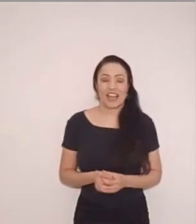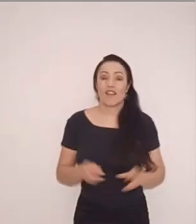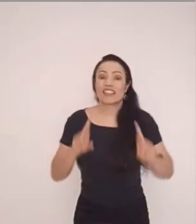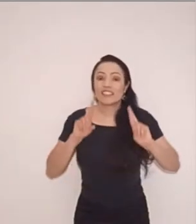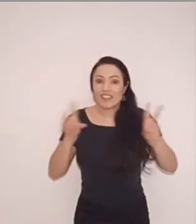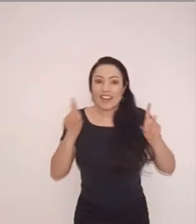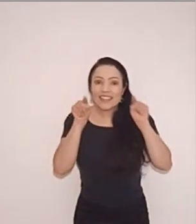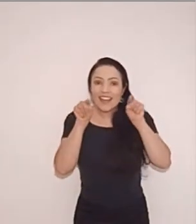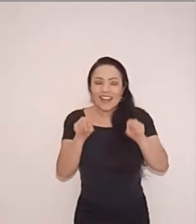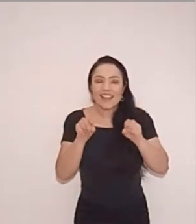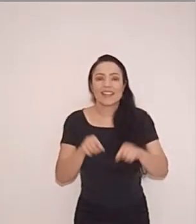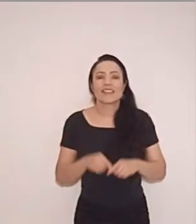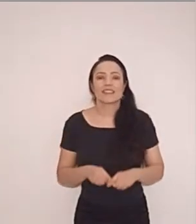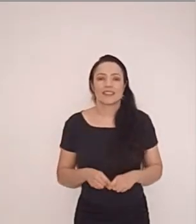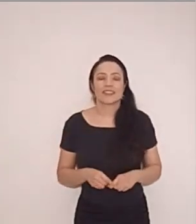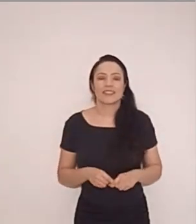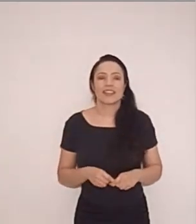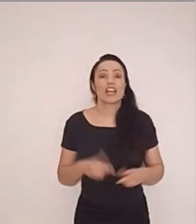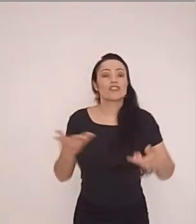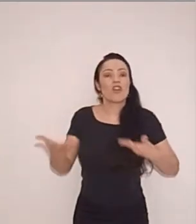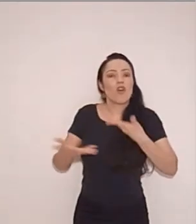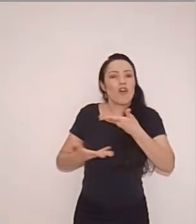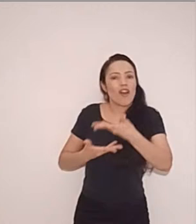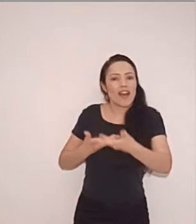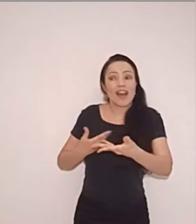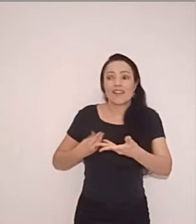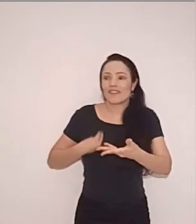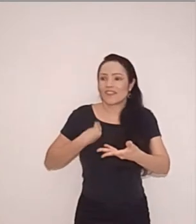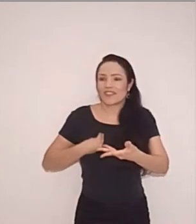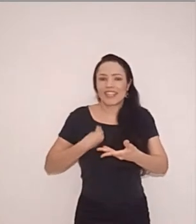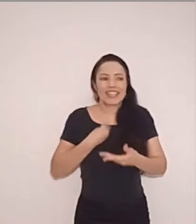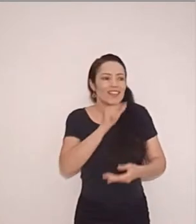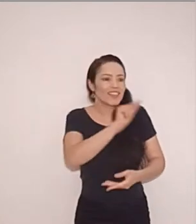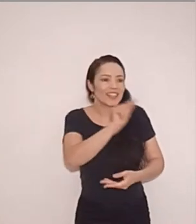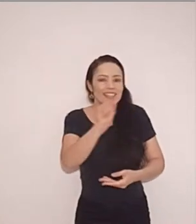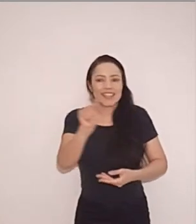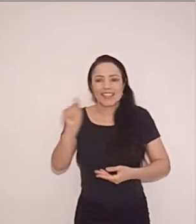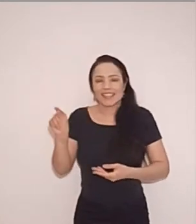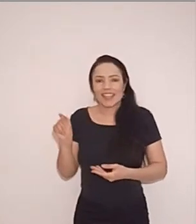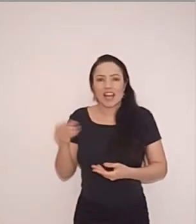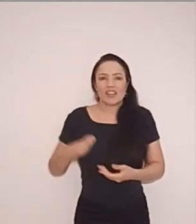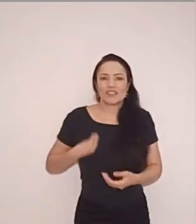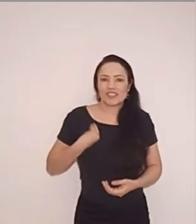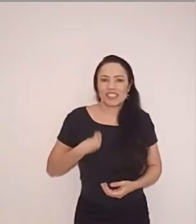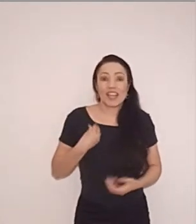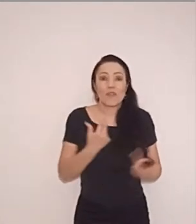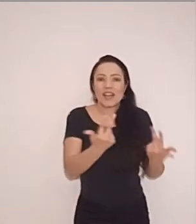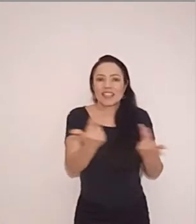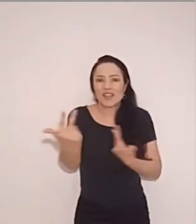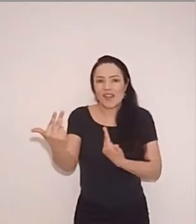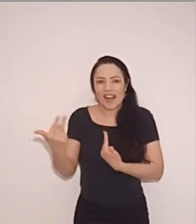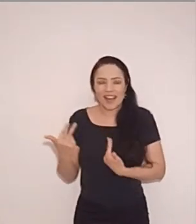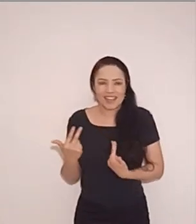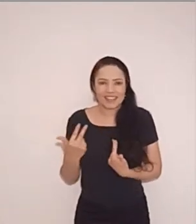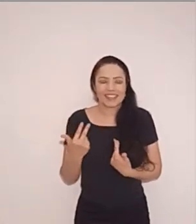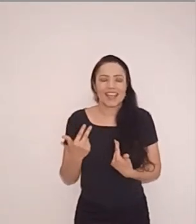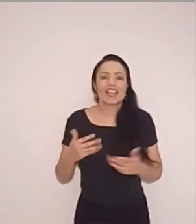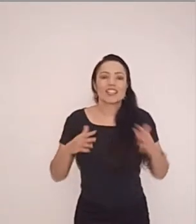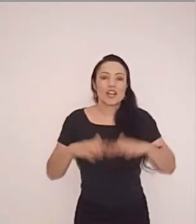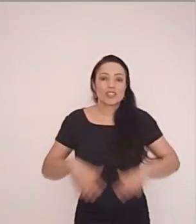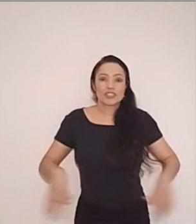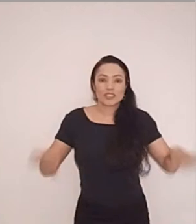sempre estão consumindo com outras vidas sempre que estamos falando outros iguais então nós somos